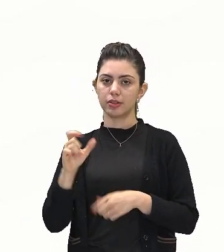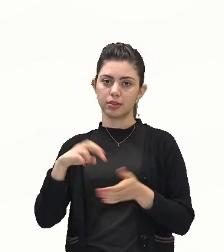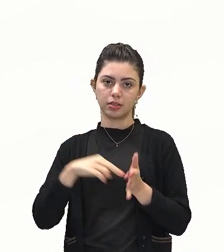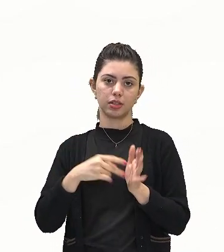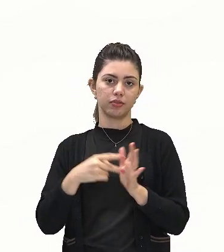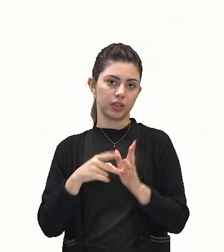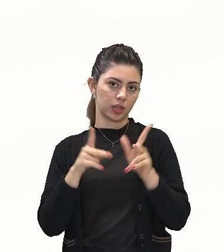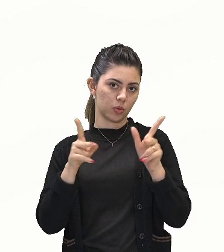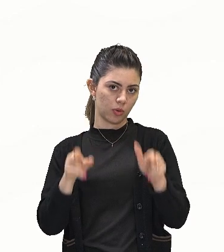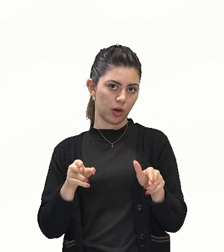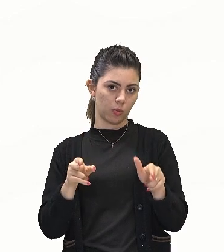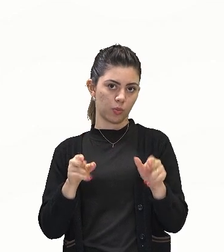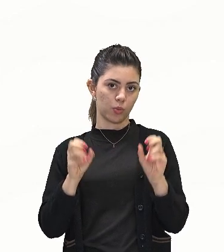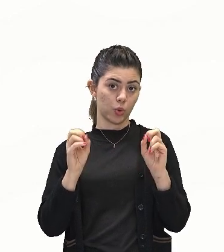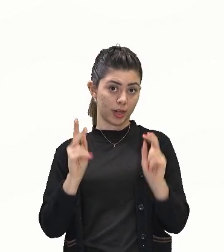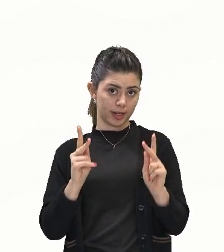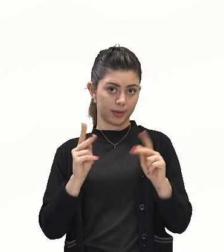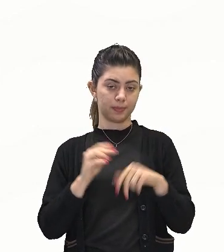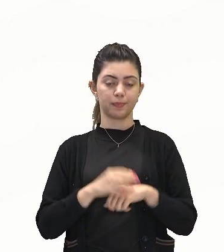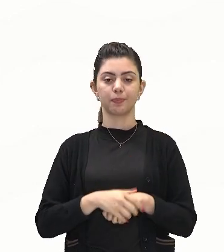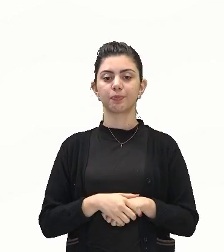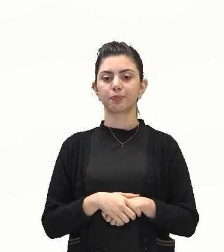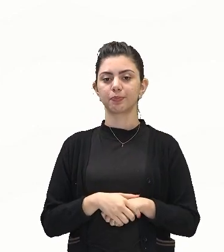entenderem. Ok?